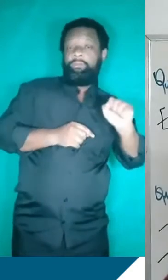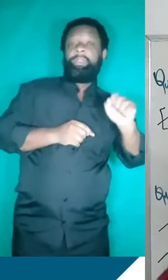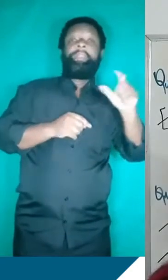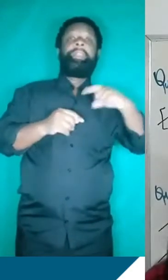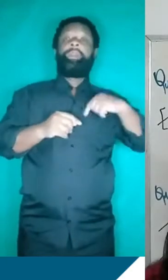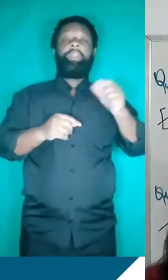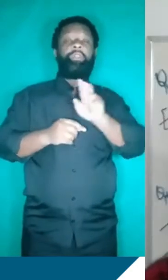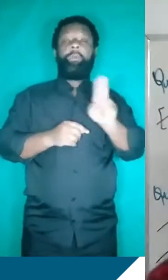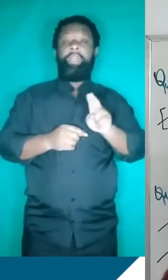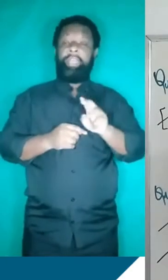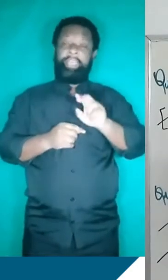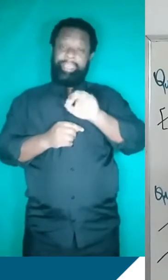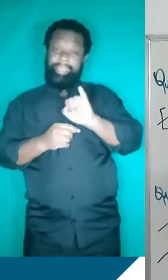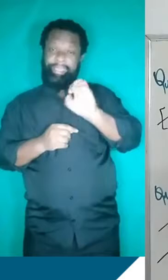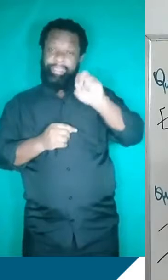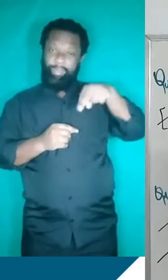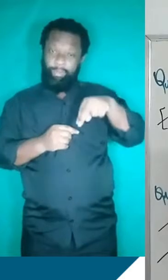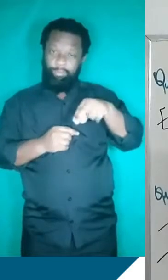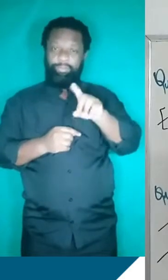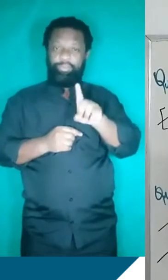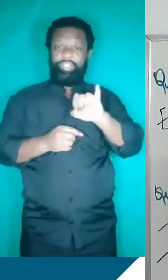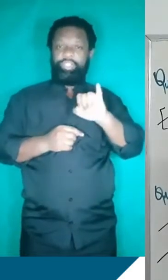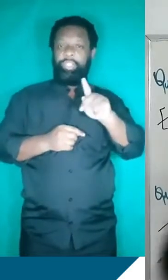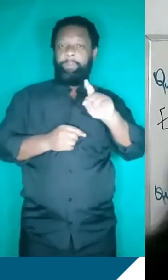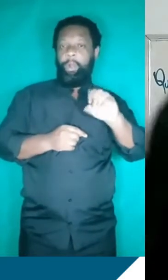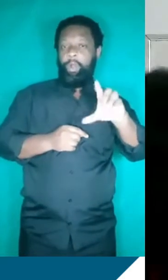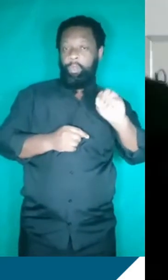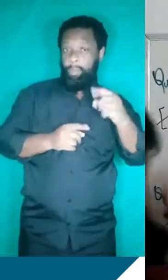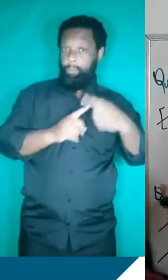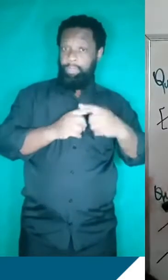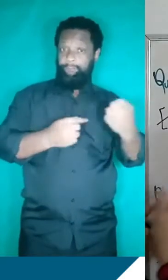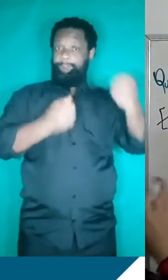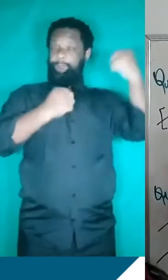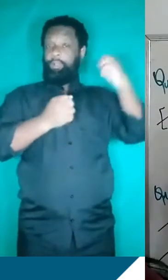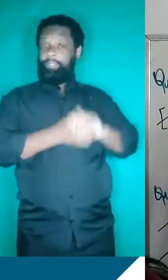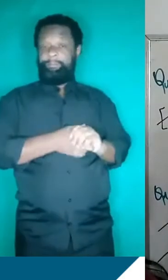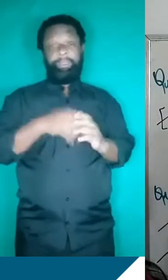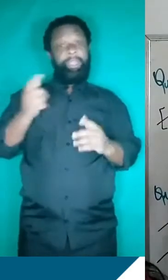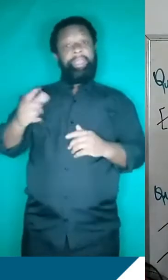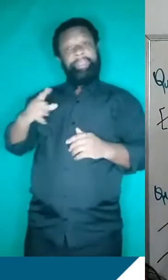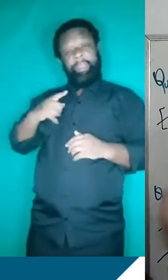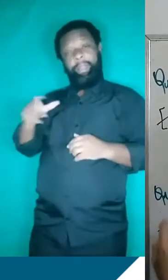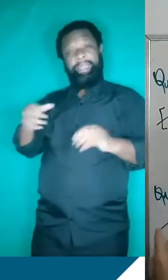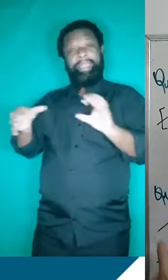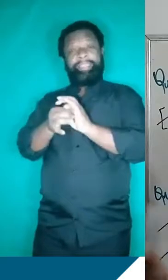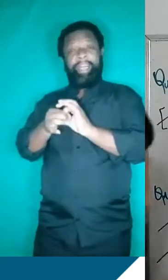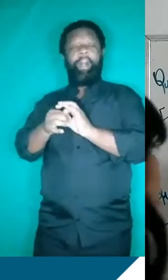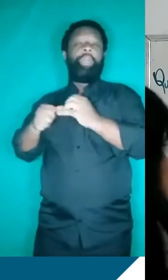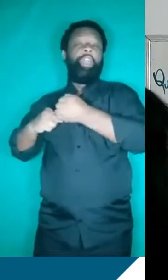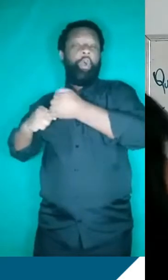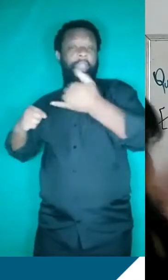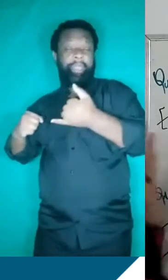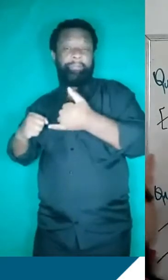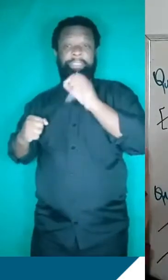de interação é o que nós chamamos de íon-dipolo, que é uma interação muito forte, né? O poliacrilato, ele tem aqui uma ligação iônica. Quando